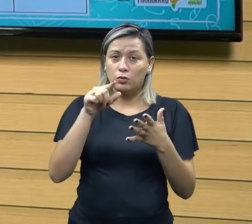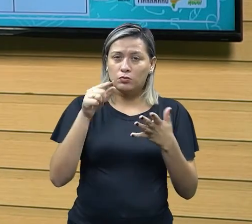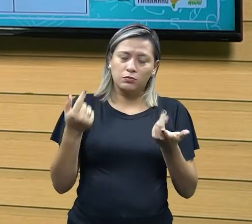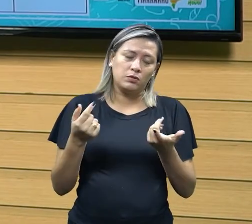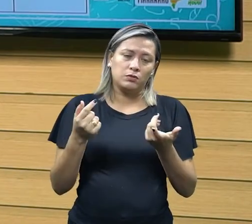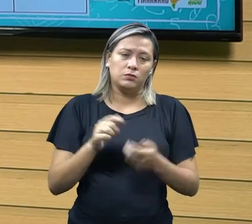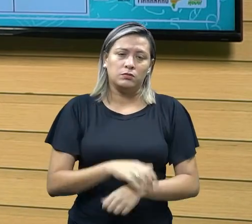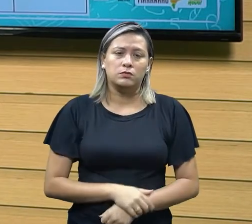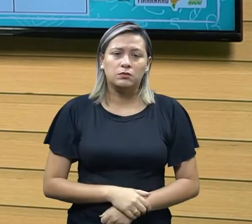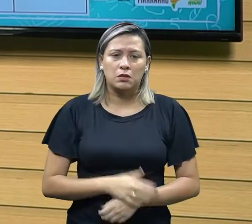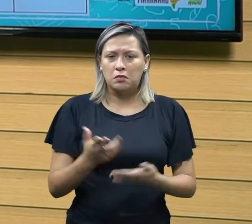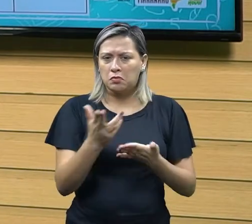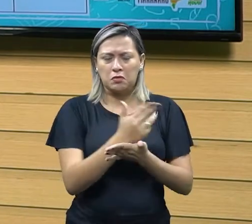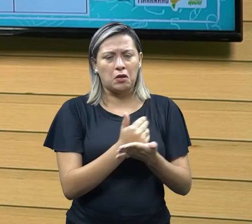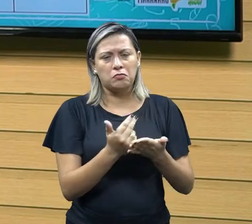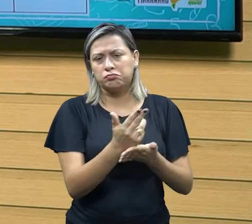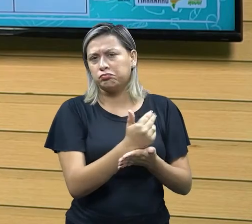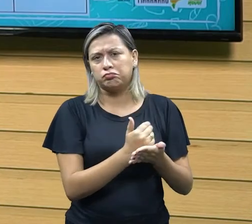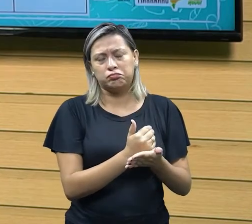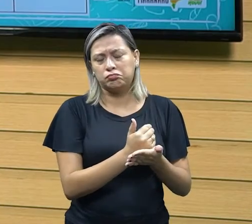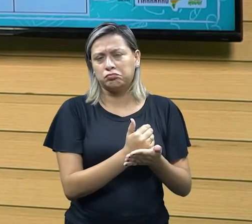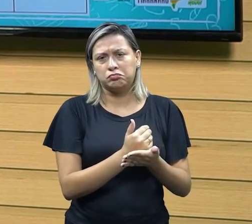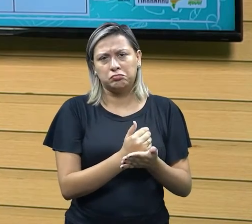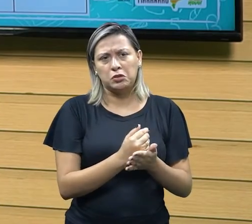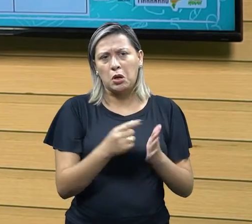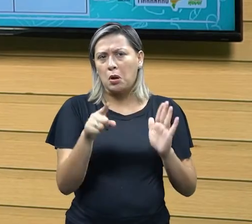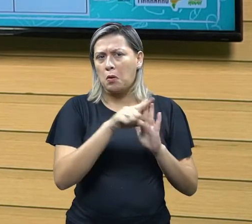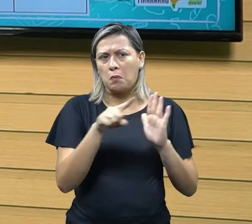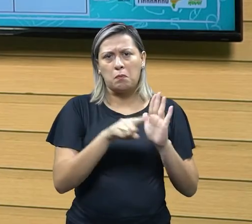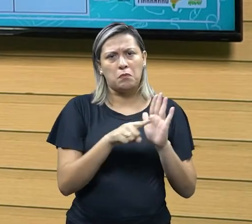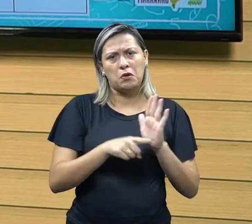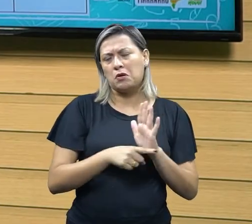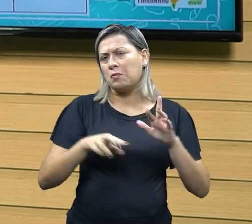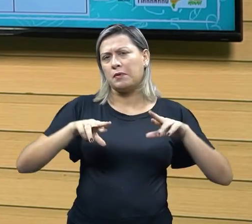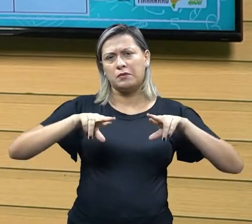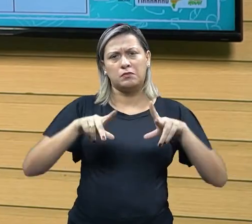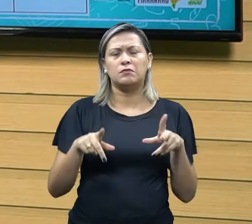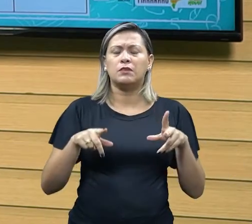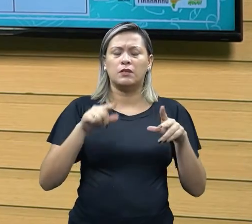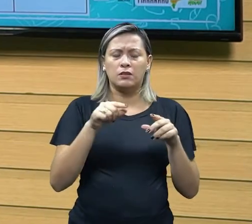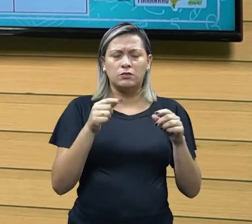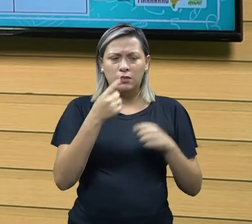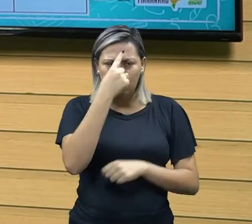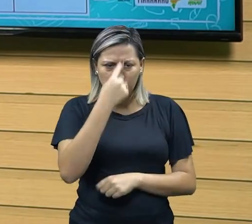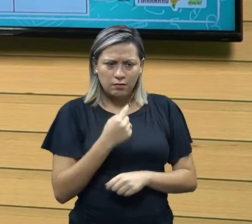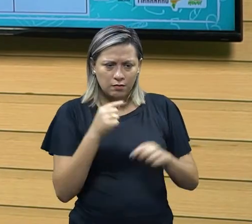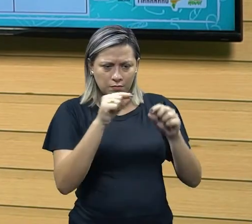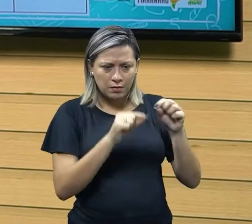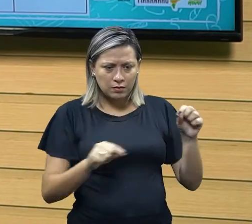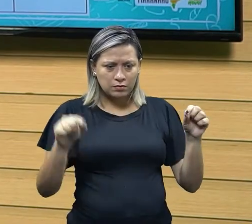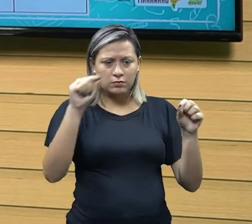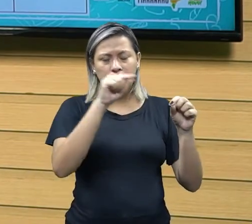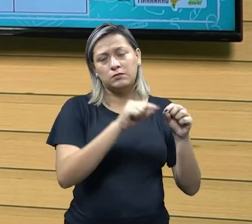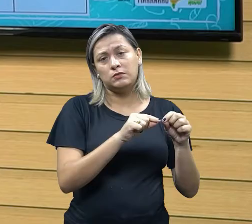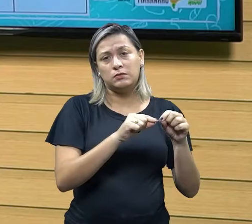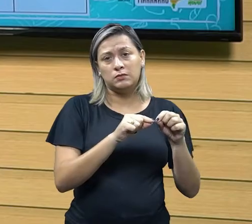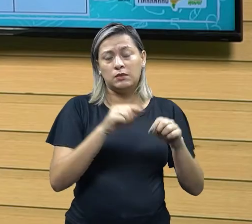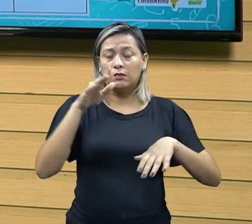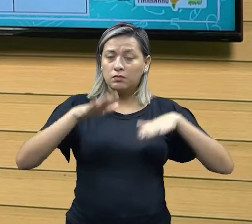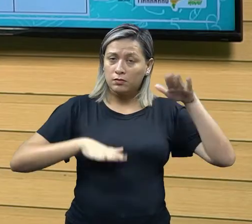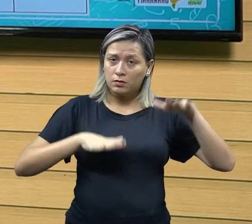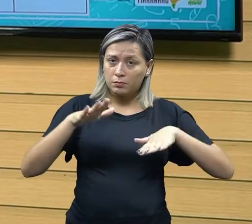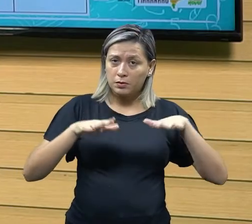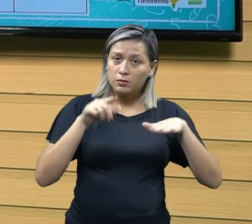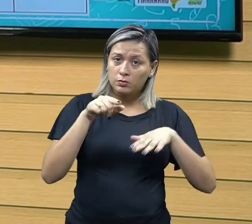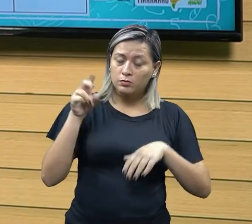faz um círculo, por exemplo, em qualquer outro programa que você tenha, tem lá a imagenzinha do círculo, e dependendo da forma